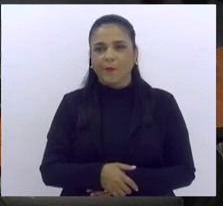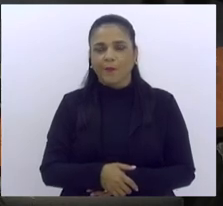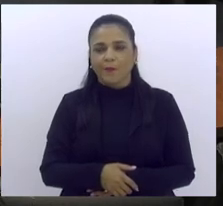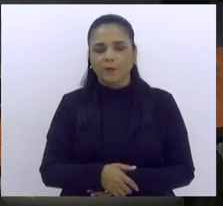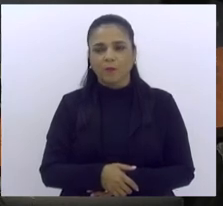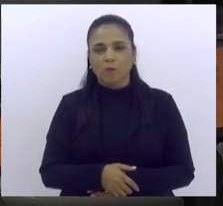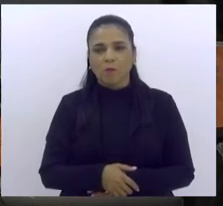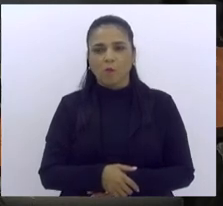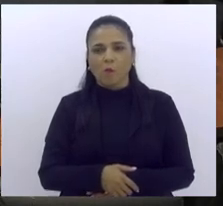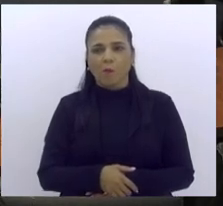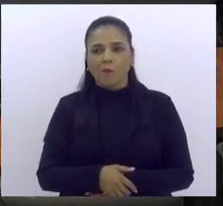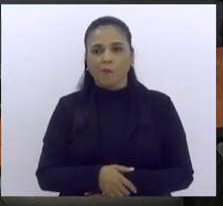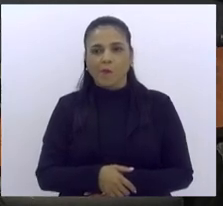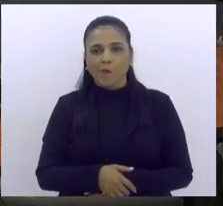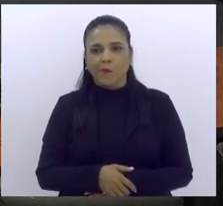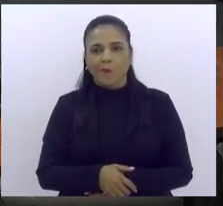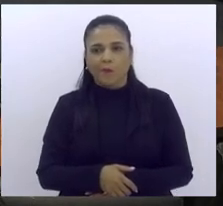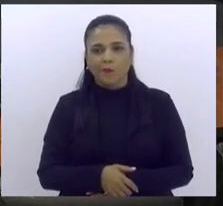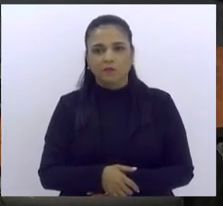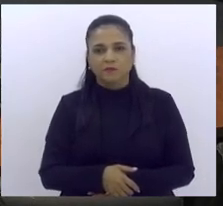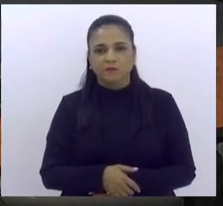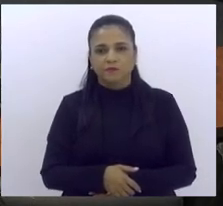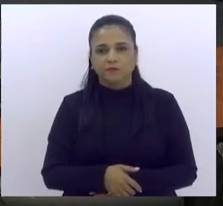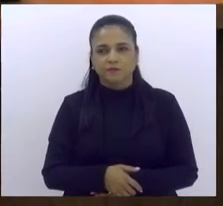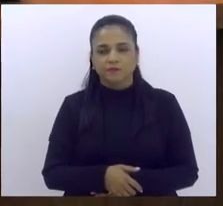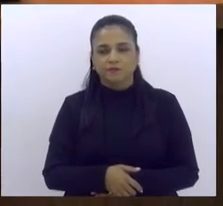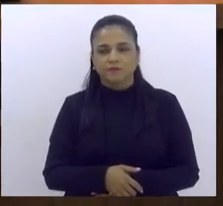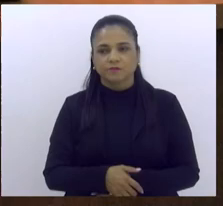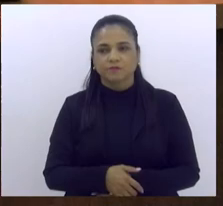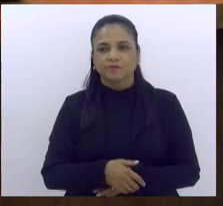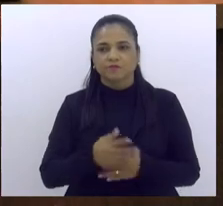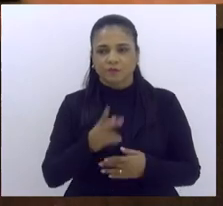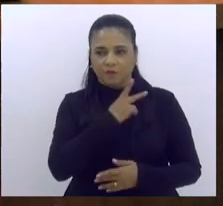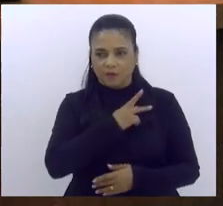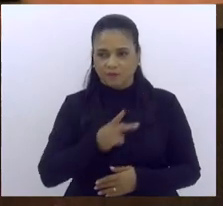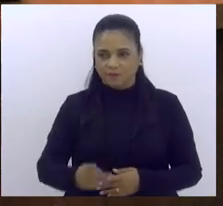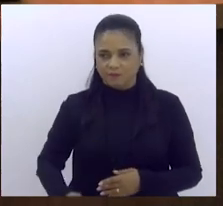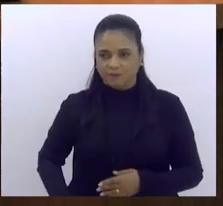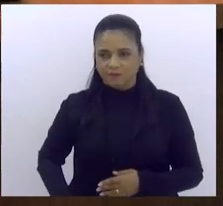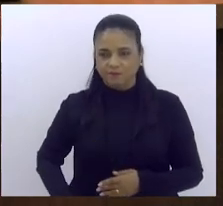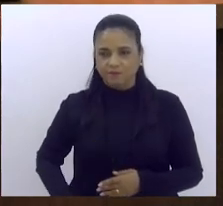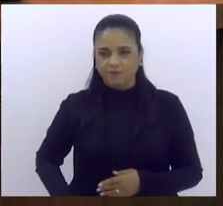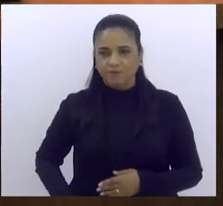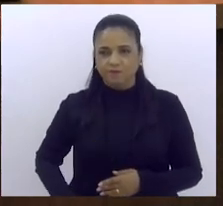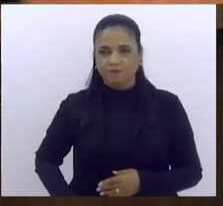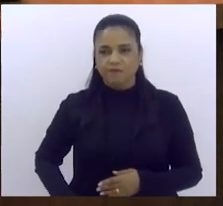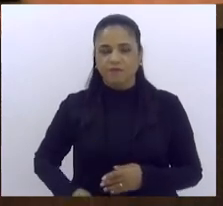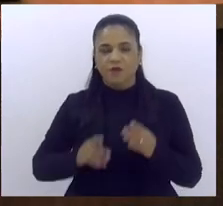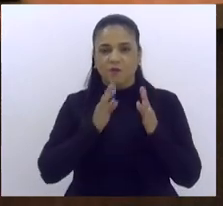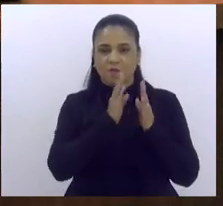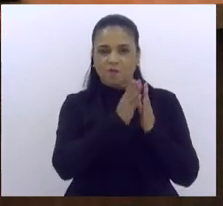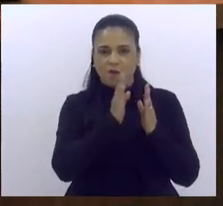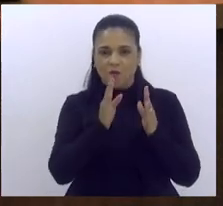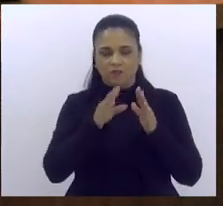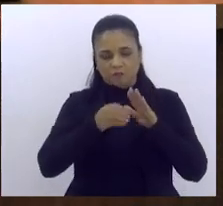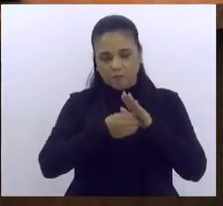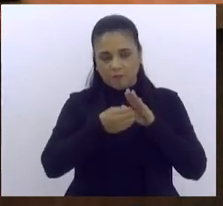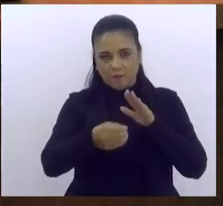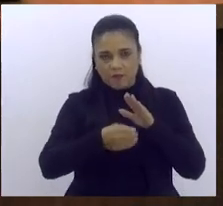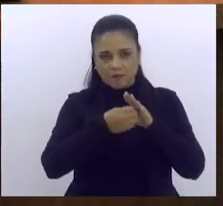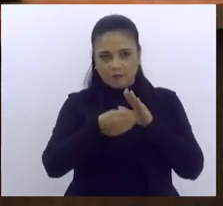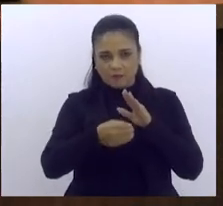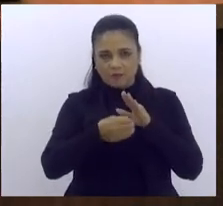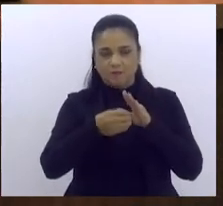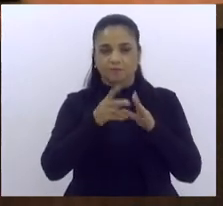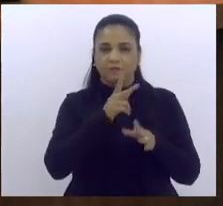Senhor presidente, há uma pedir uma questão de ordem aqui no parecer para Vossa Excelência, presidente,